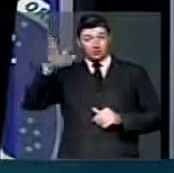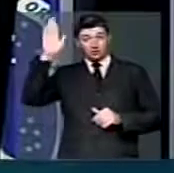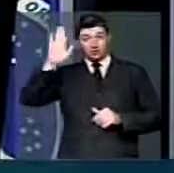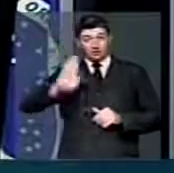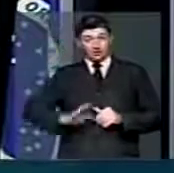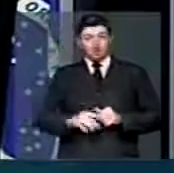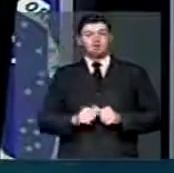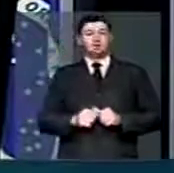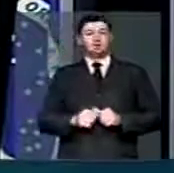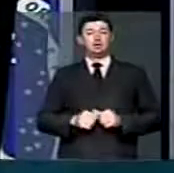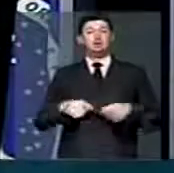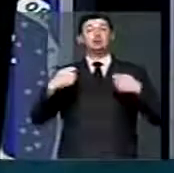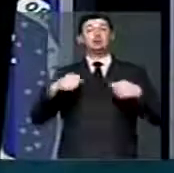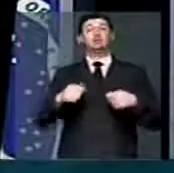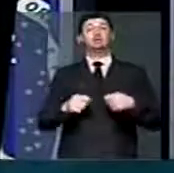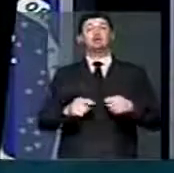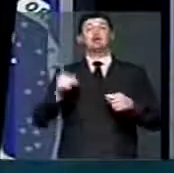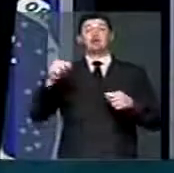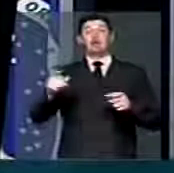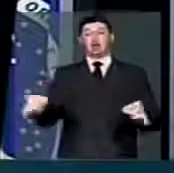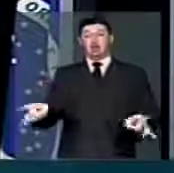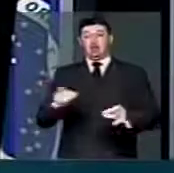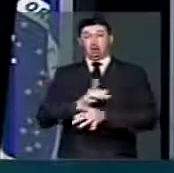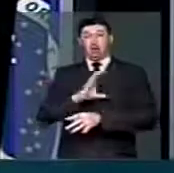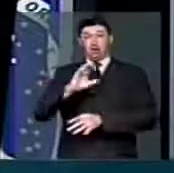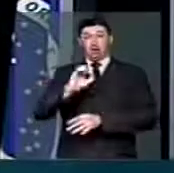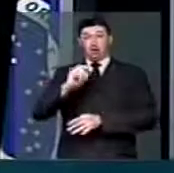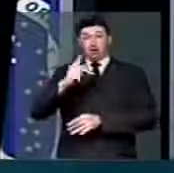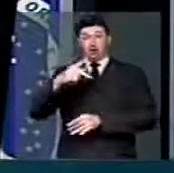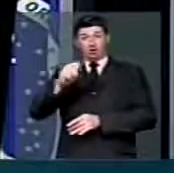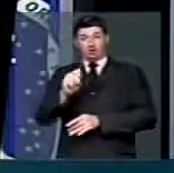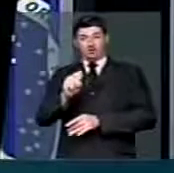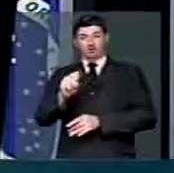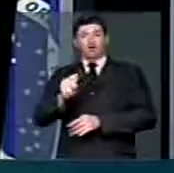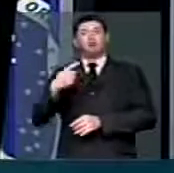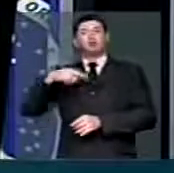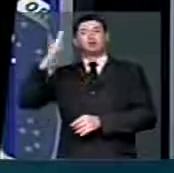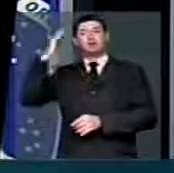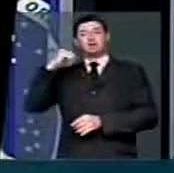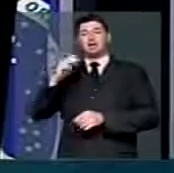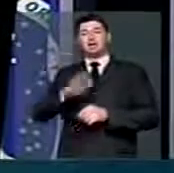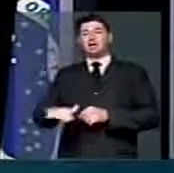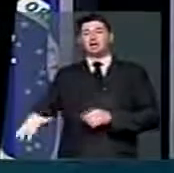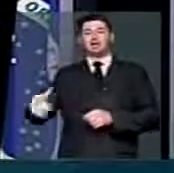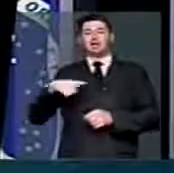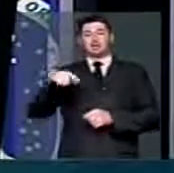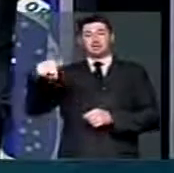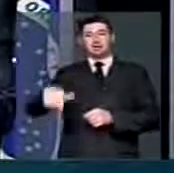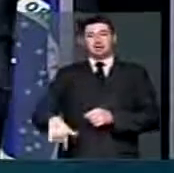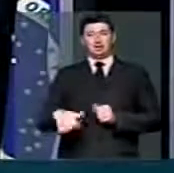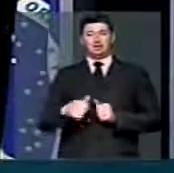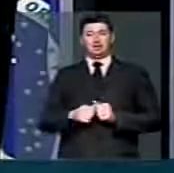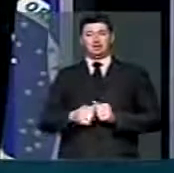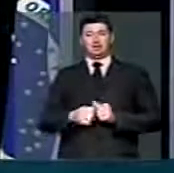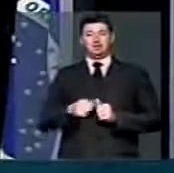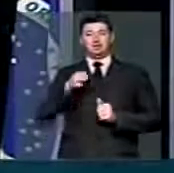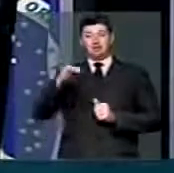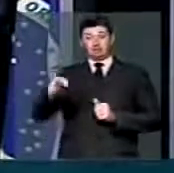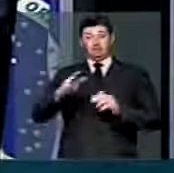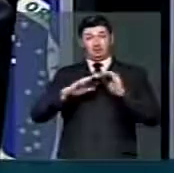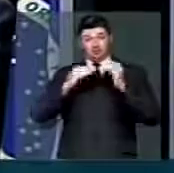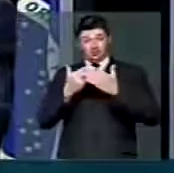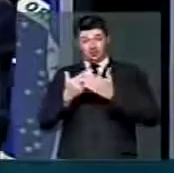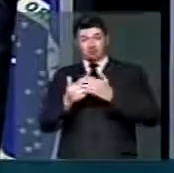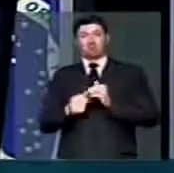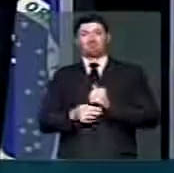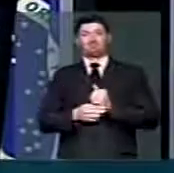brasileiros precisava que quando a Copa terminasse, a gente pudesse saber que as crianças brasileiras